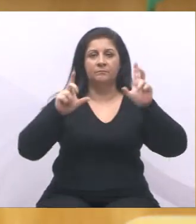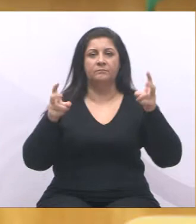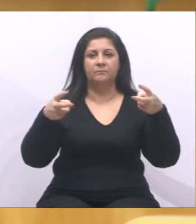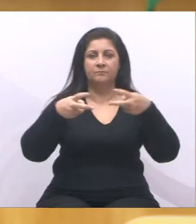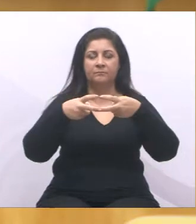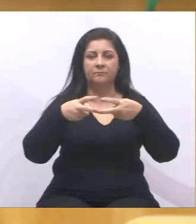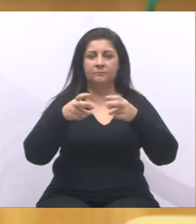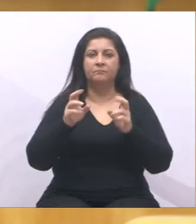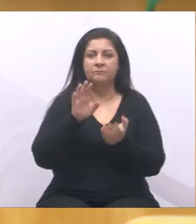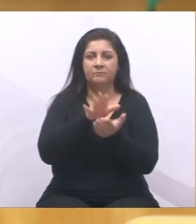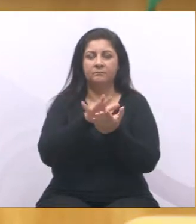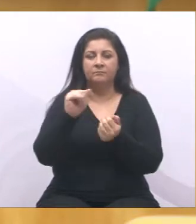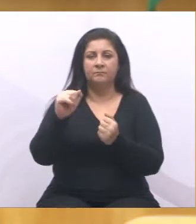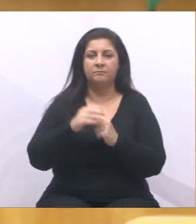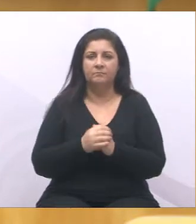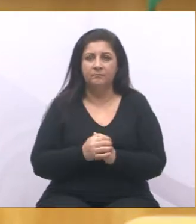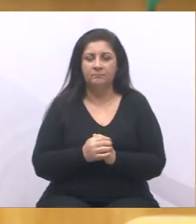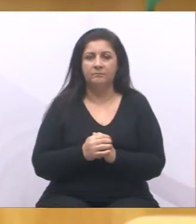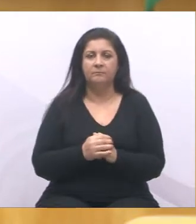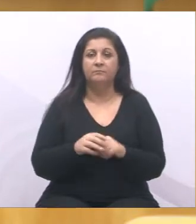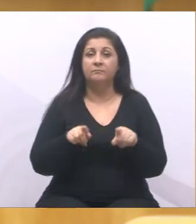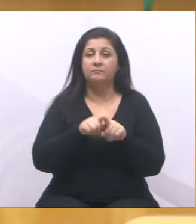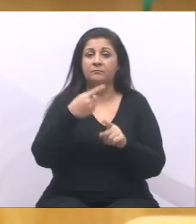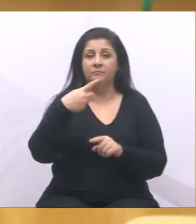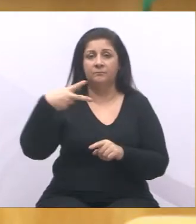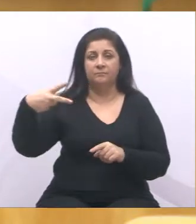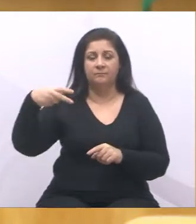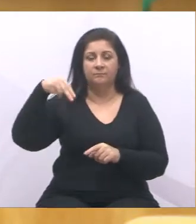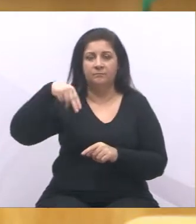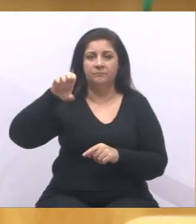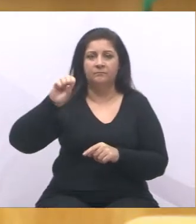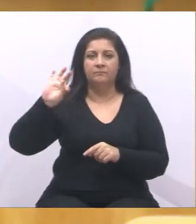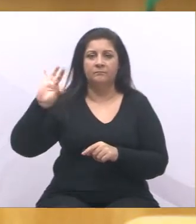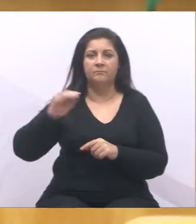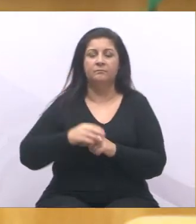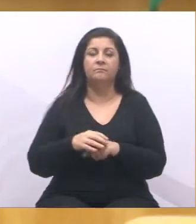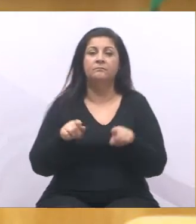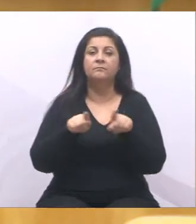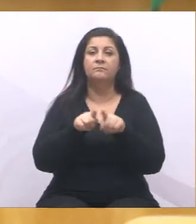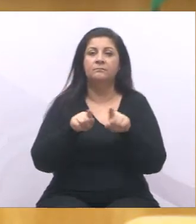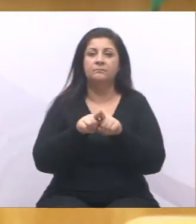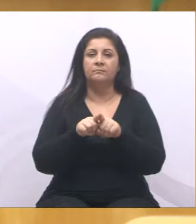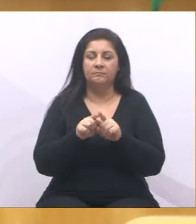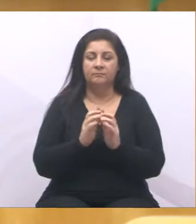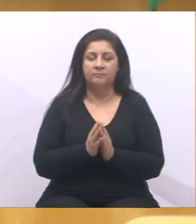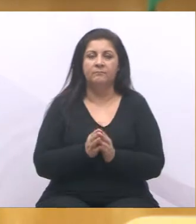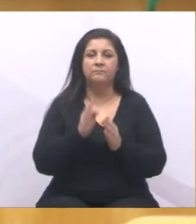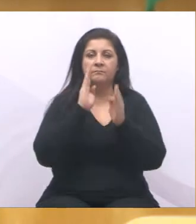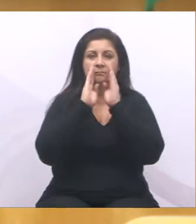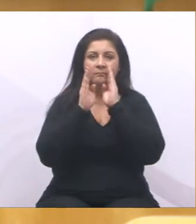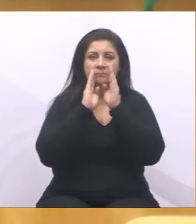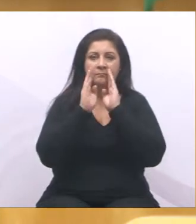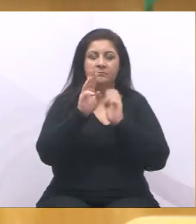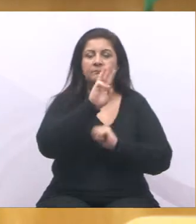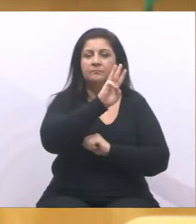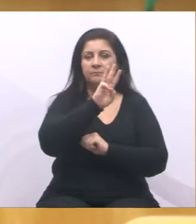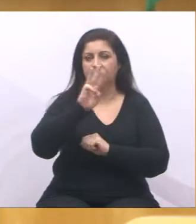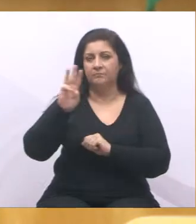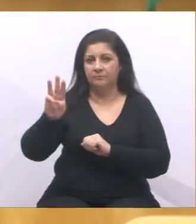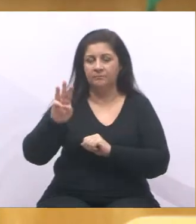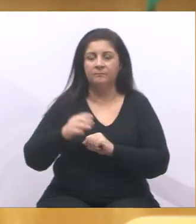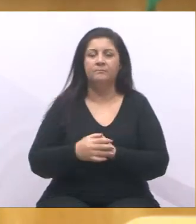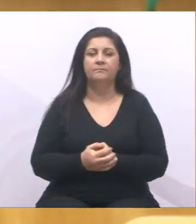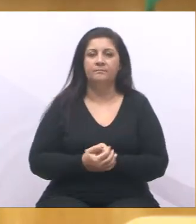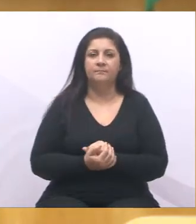canais 39.2 UHF Digital, 12 da TV Acabonet e também pelas nossas mídias, site, Facebook da